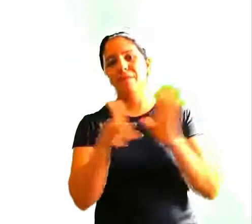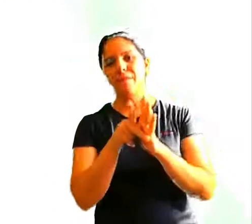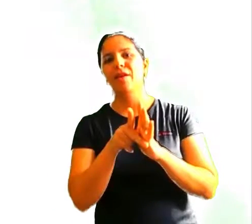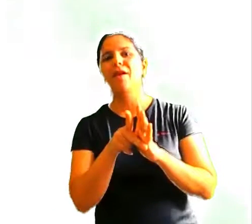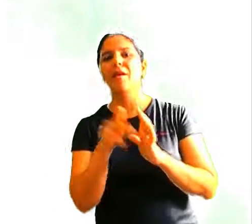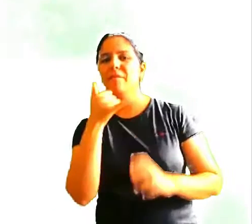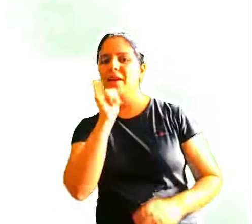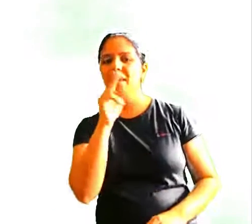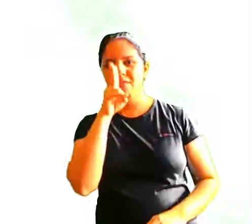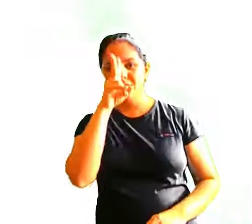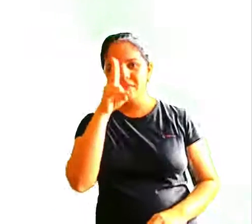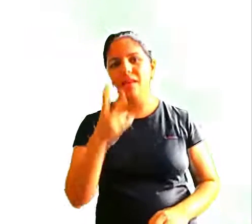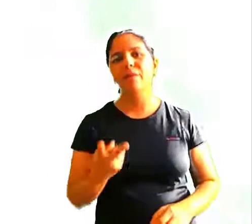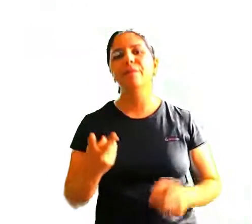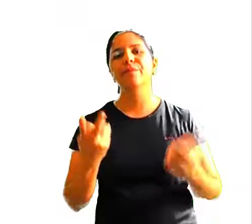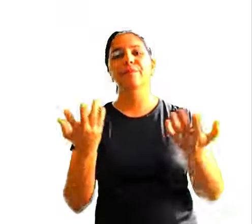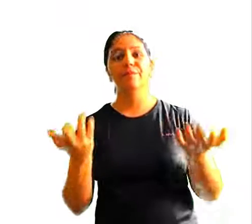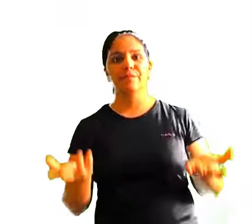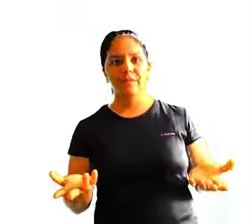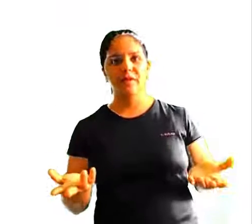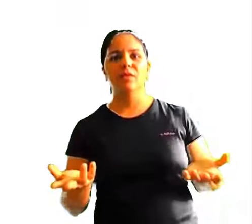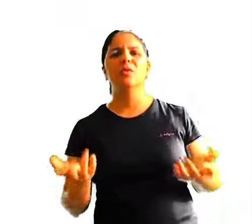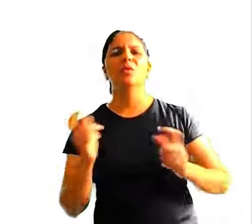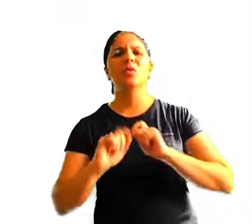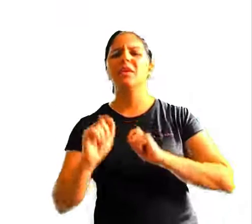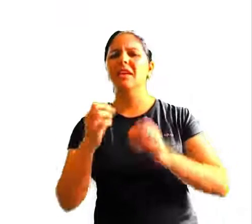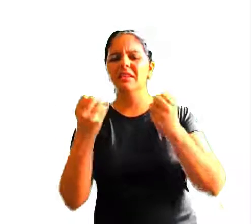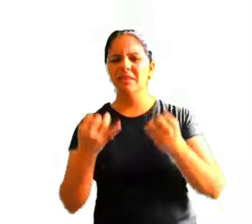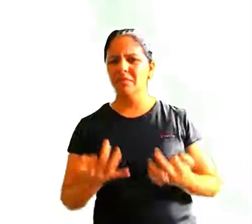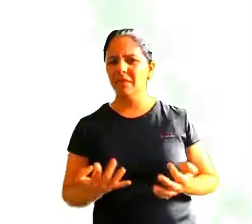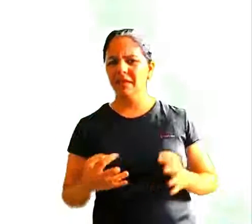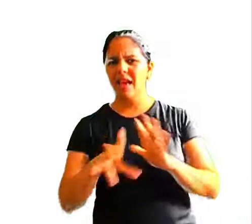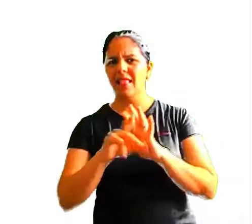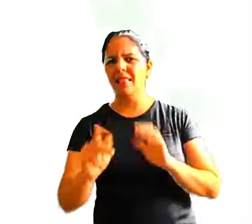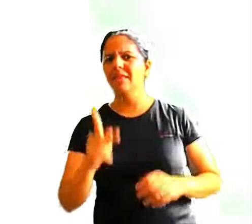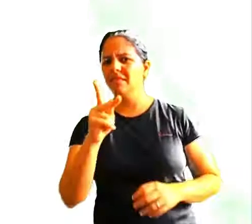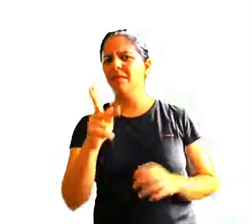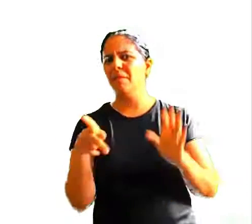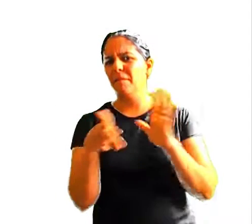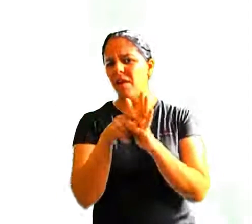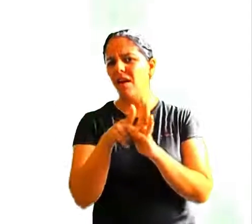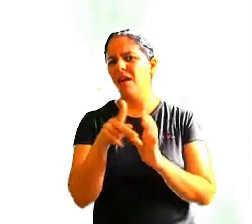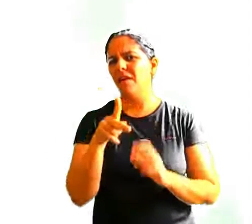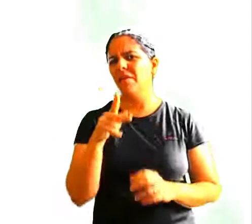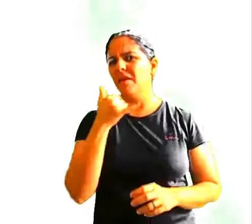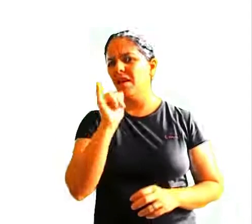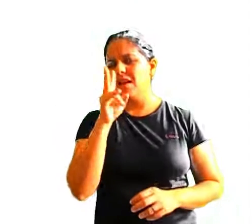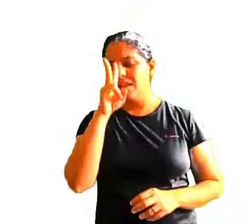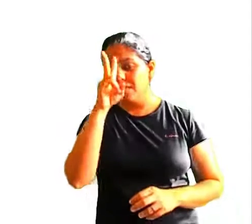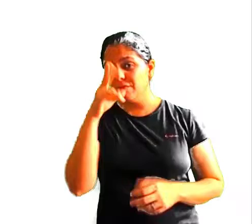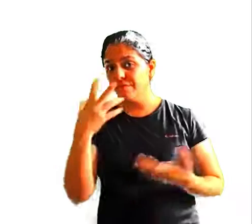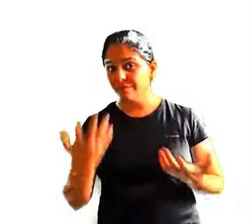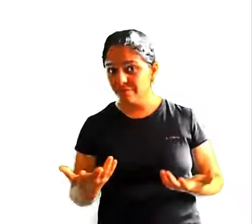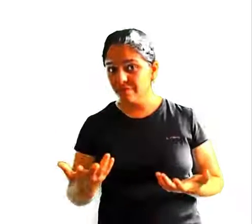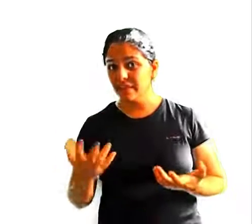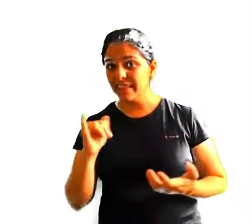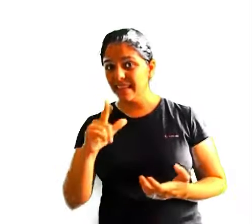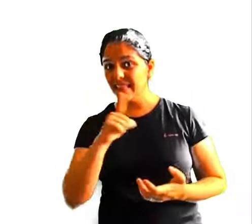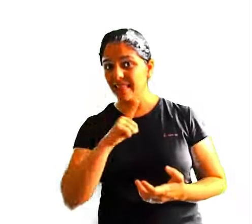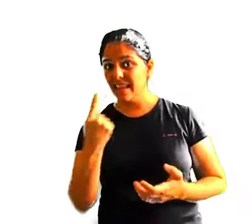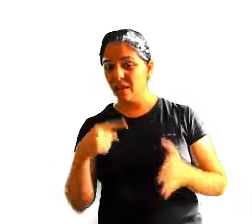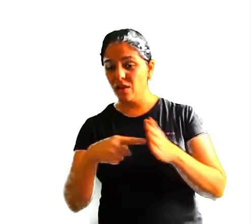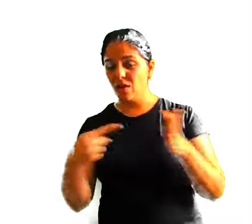Porque existe a lei de Kirchhoff também para as tensões, tá? Então, o que diz a lei